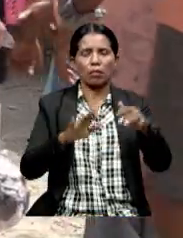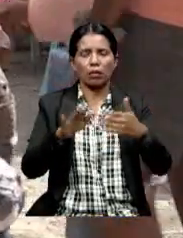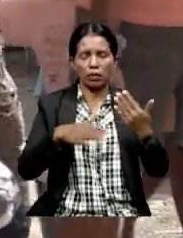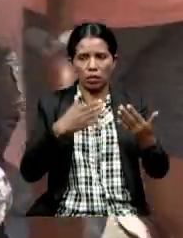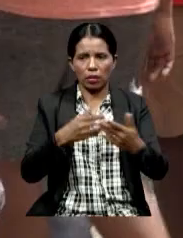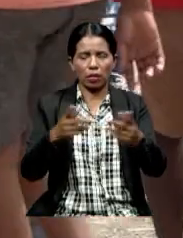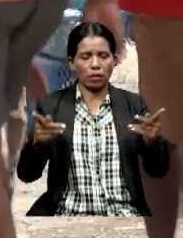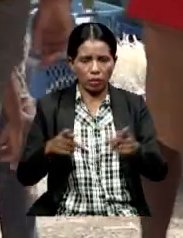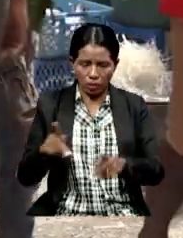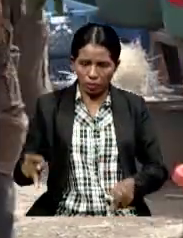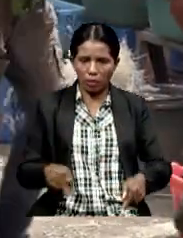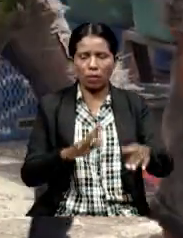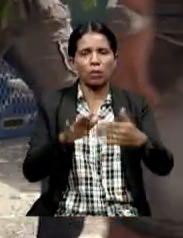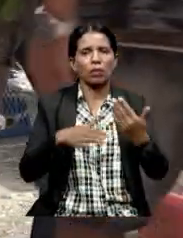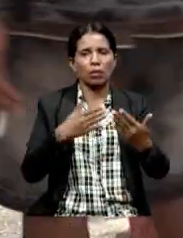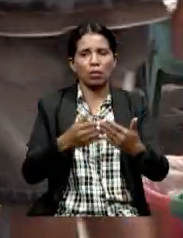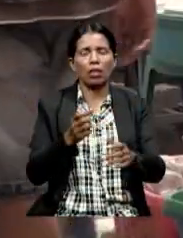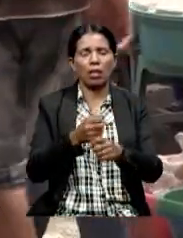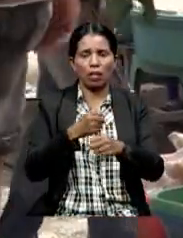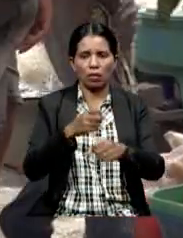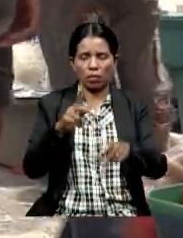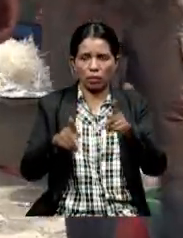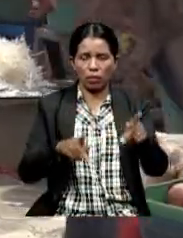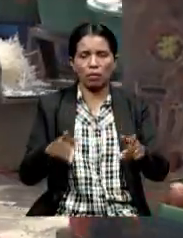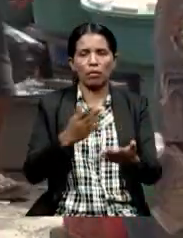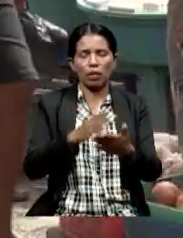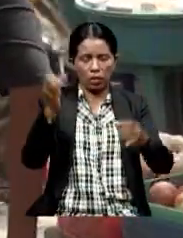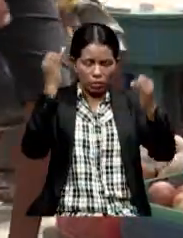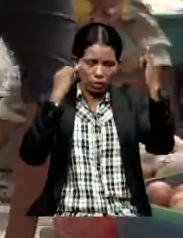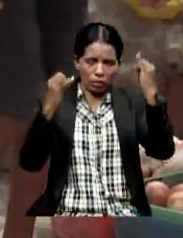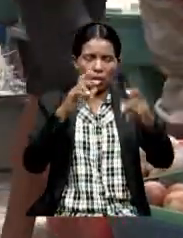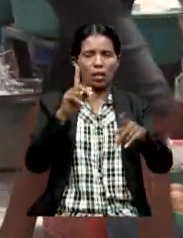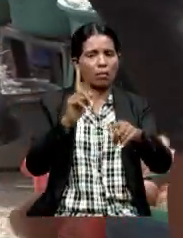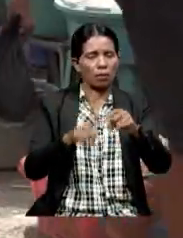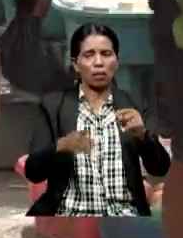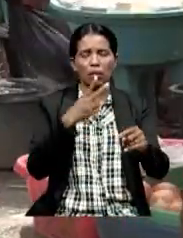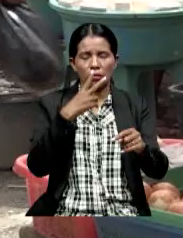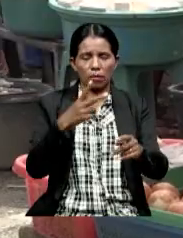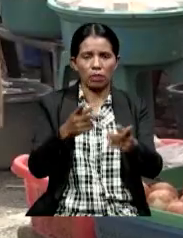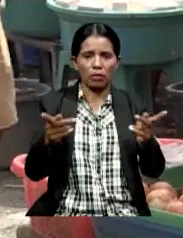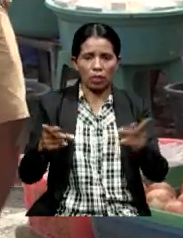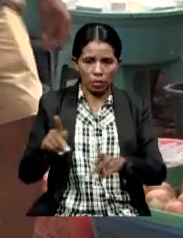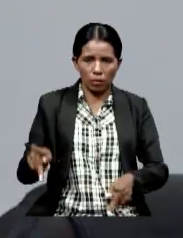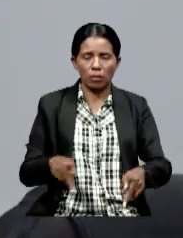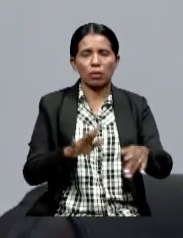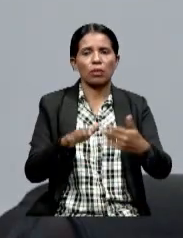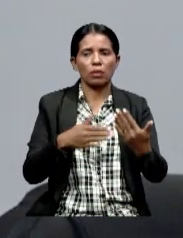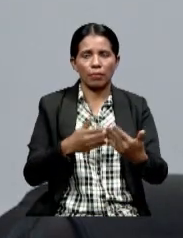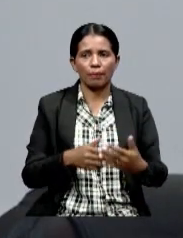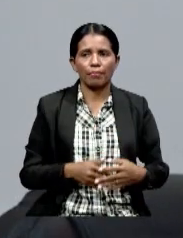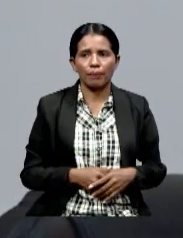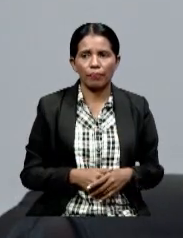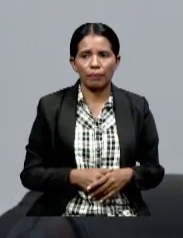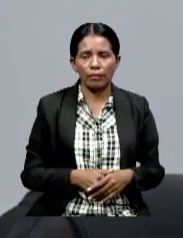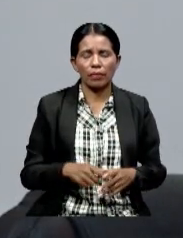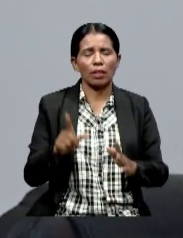ni a fatin público sira, no ne halo socialização ba população, atu la bele fuma e a fatin público sira. A lei